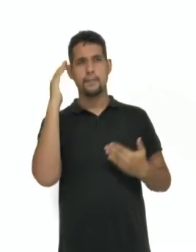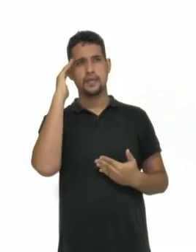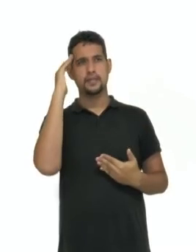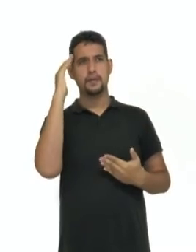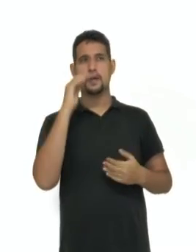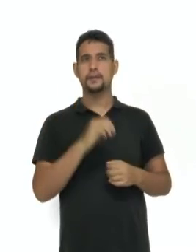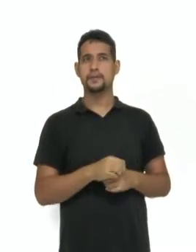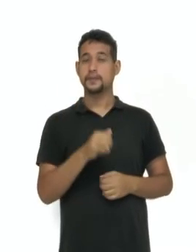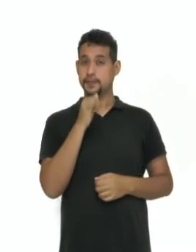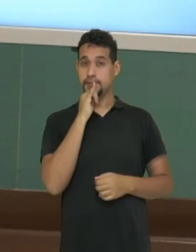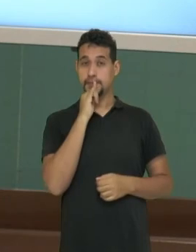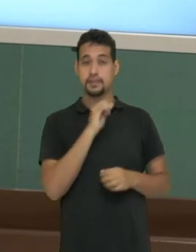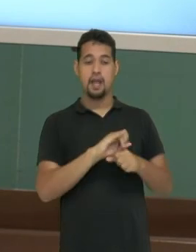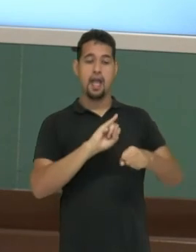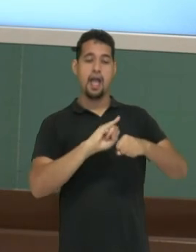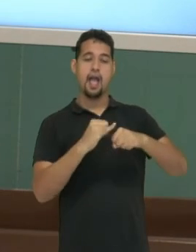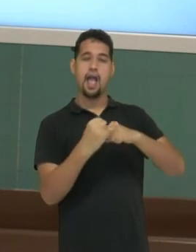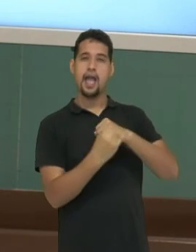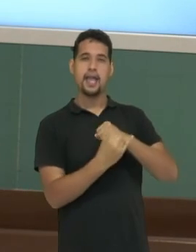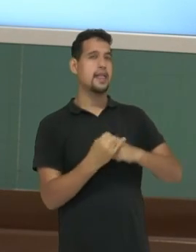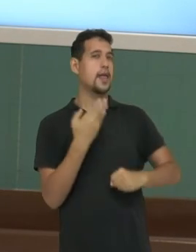Isla del Mel, Ilha do Mel,